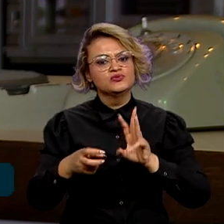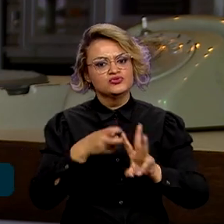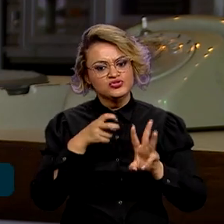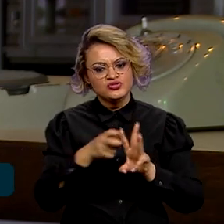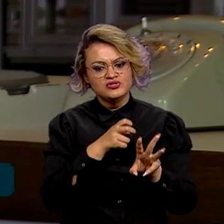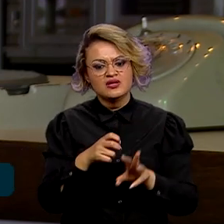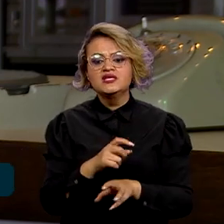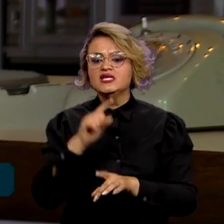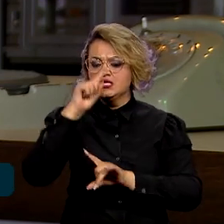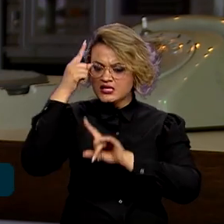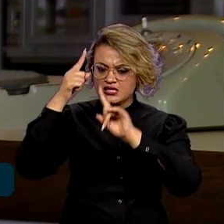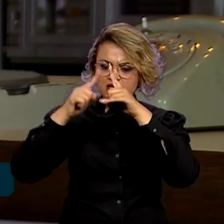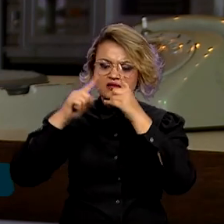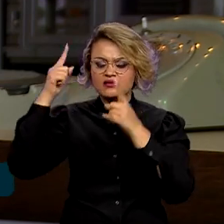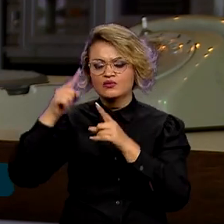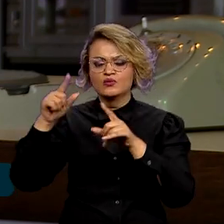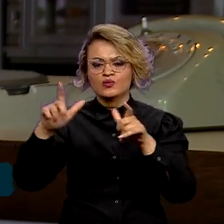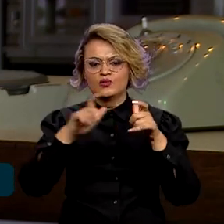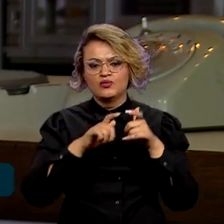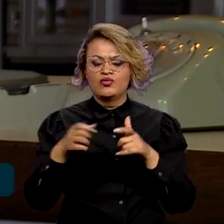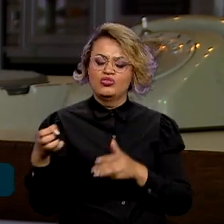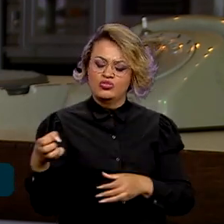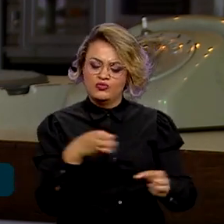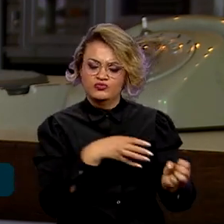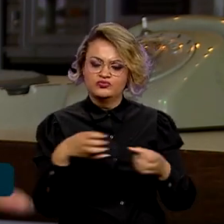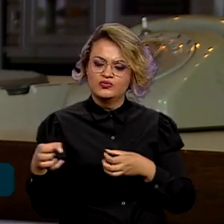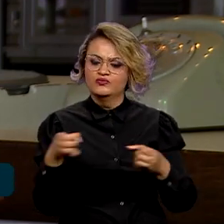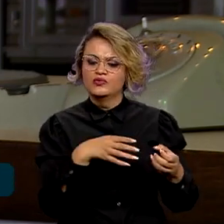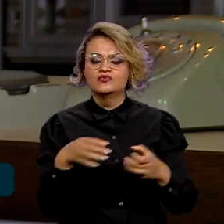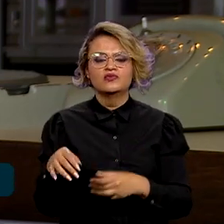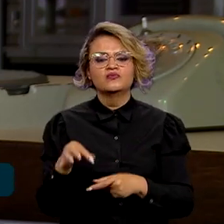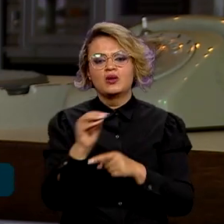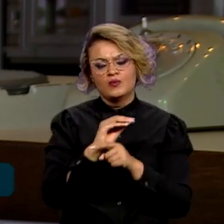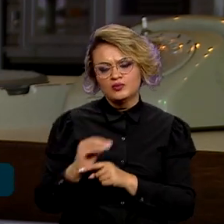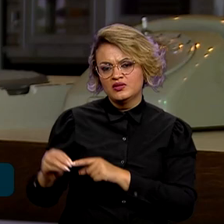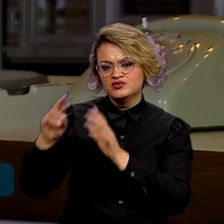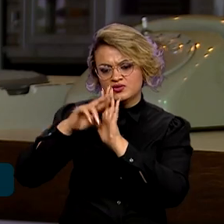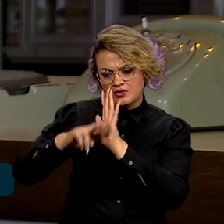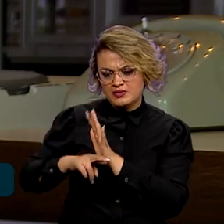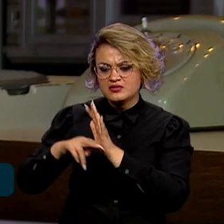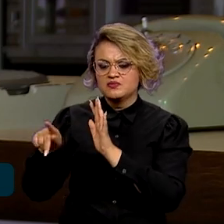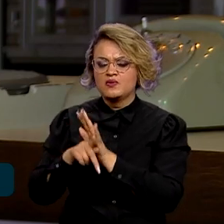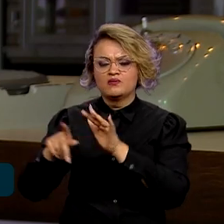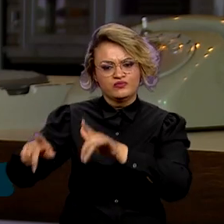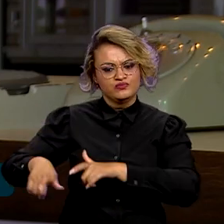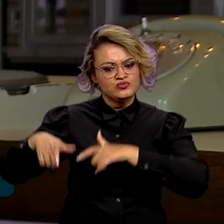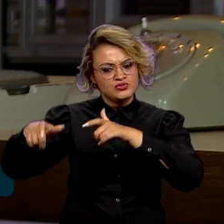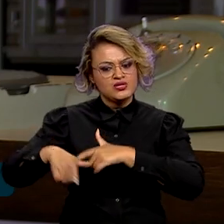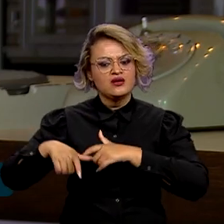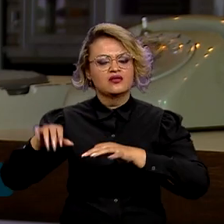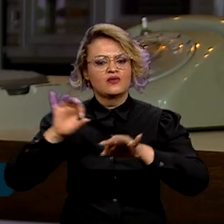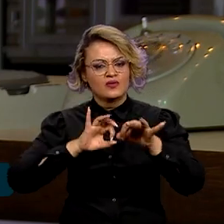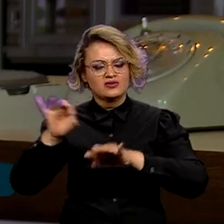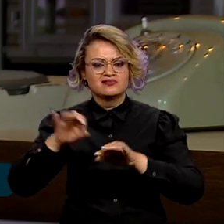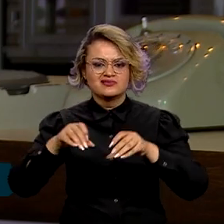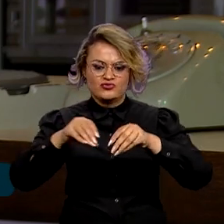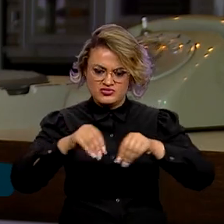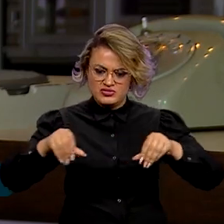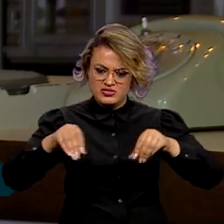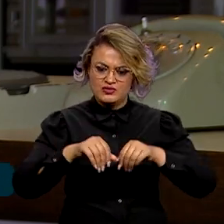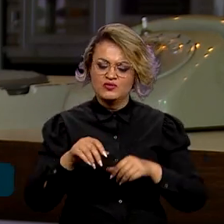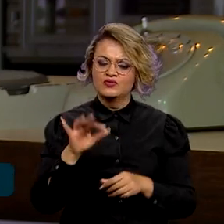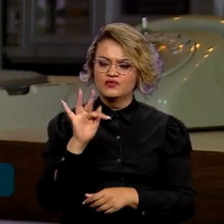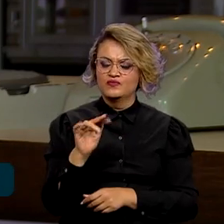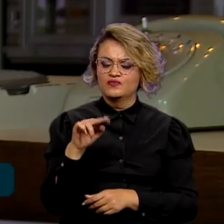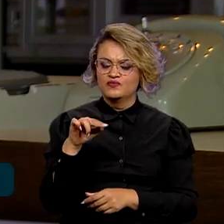e criando instrumentos inovadores para cuidar da regularização fundiária e do ordenamento territorial e